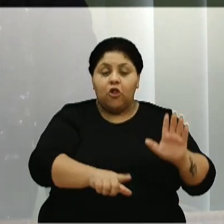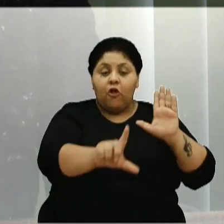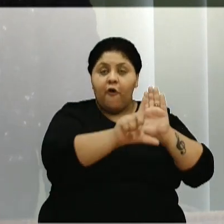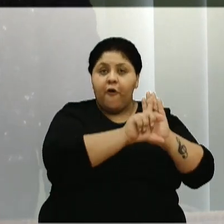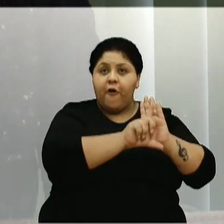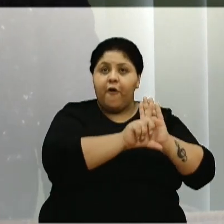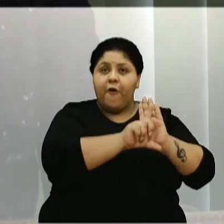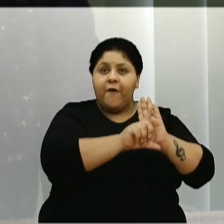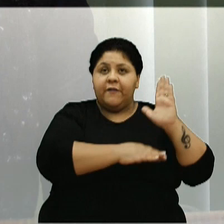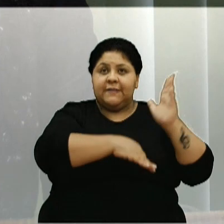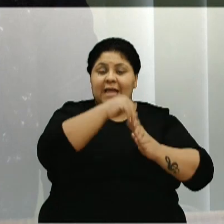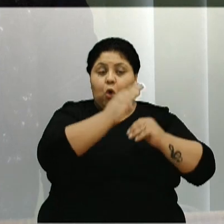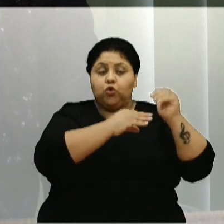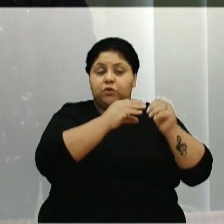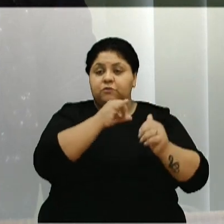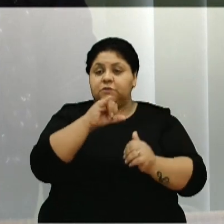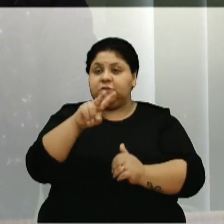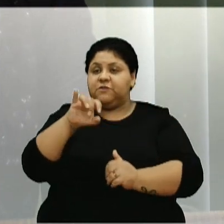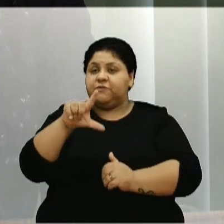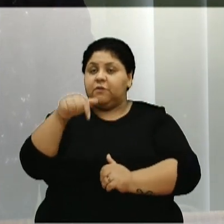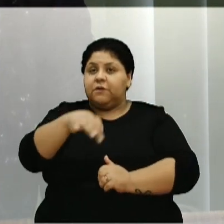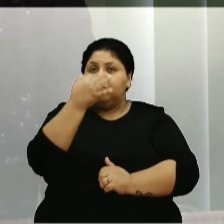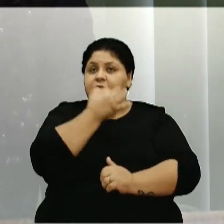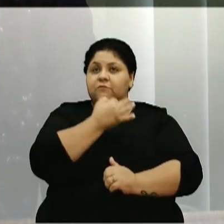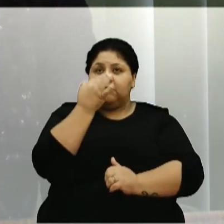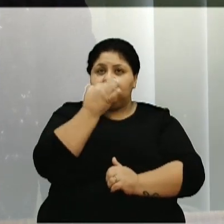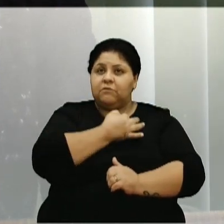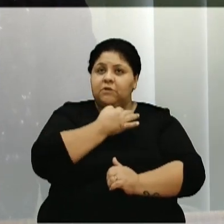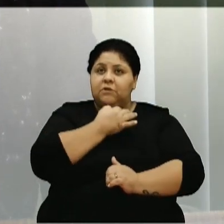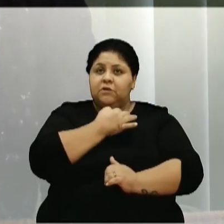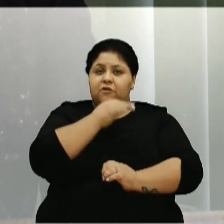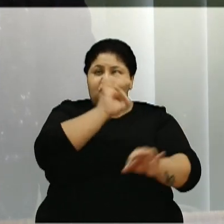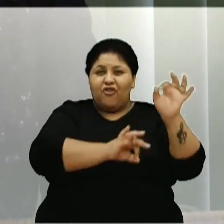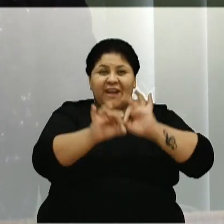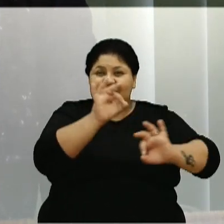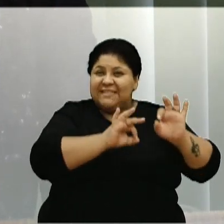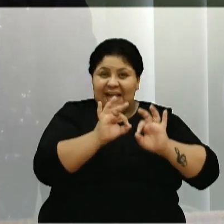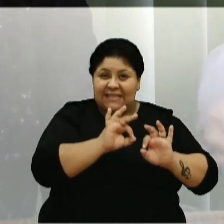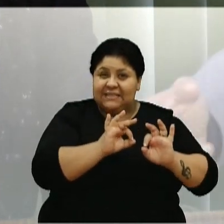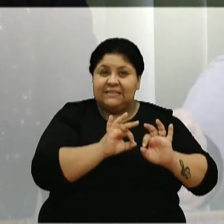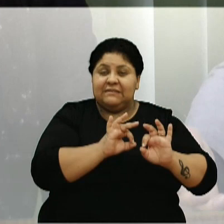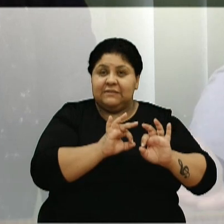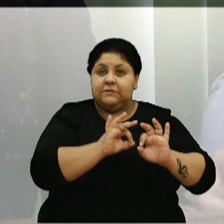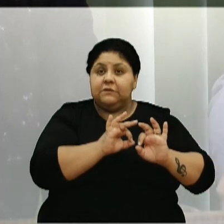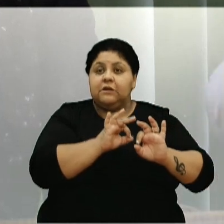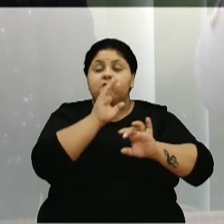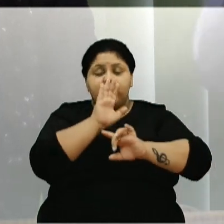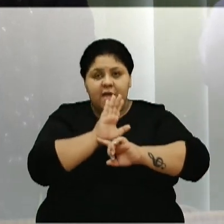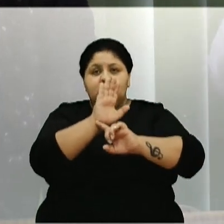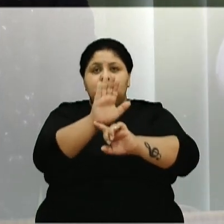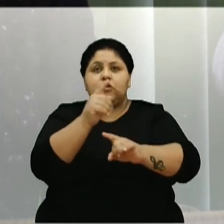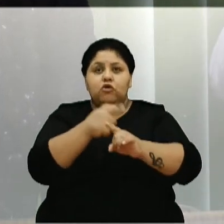legislação da construção civil em Caxias, que foi simplificada como nunca na história, né? Isso vai ajudar,